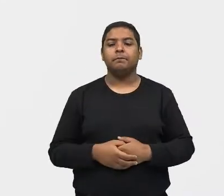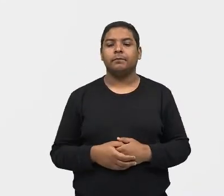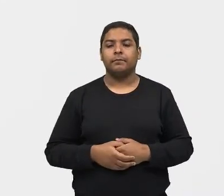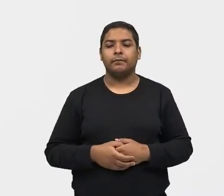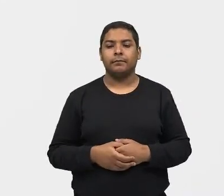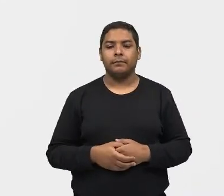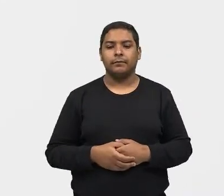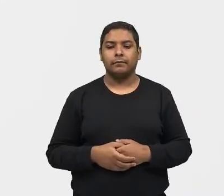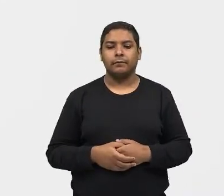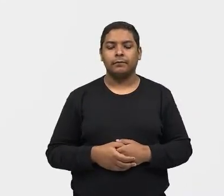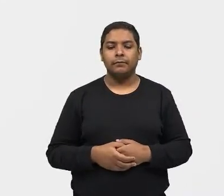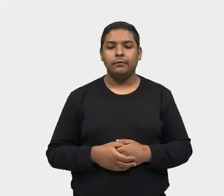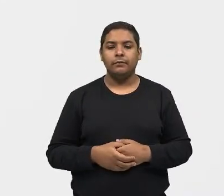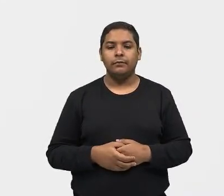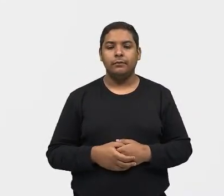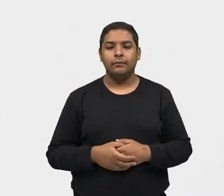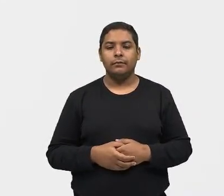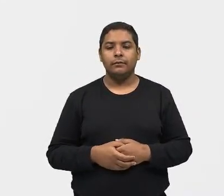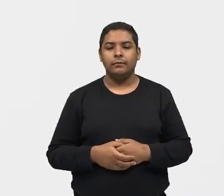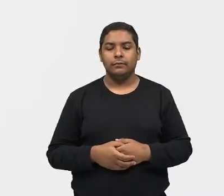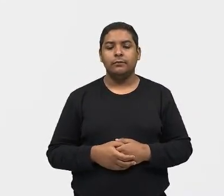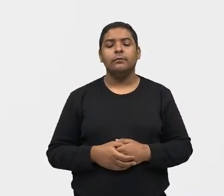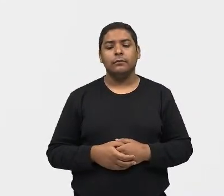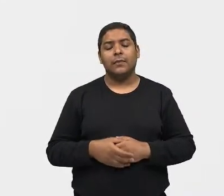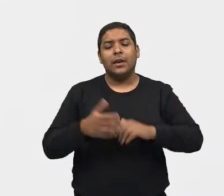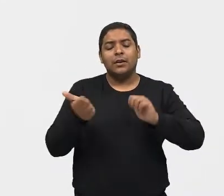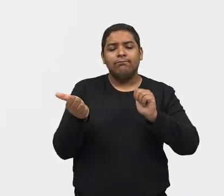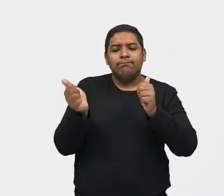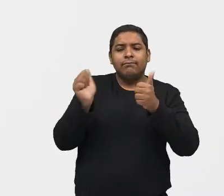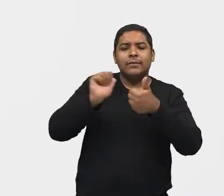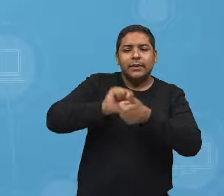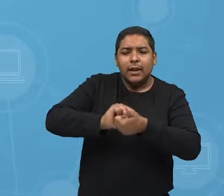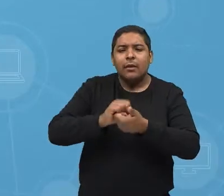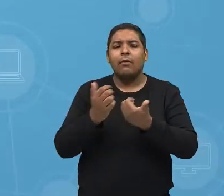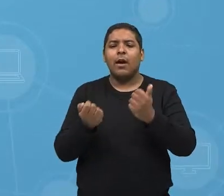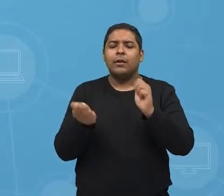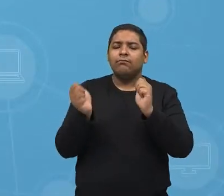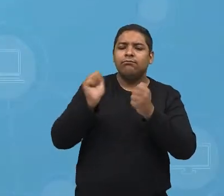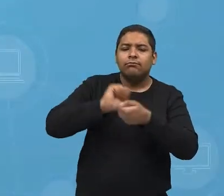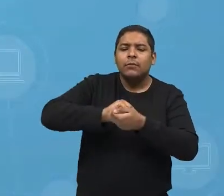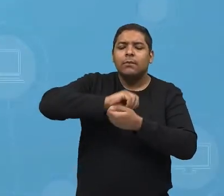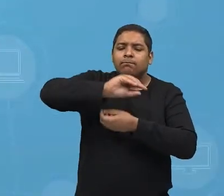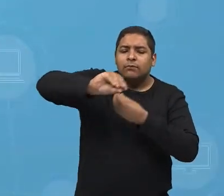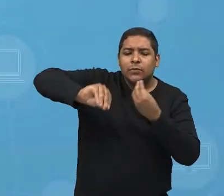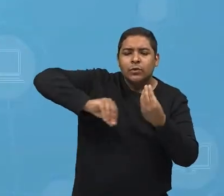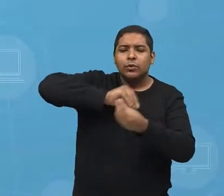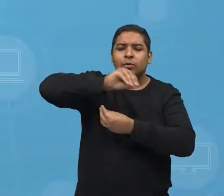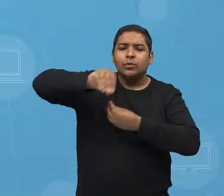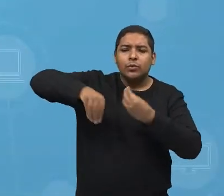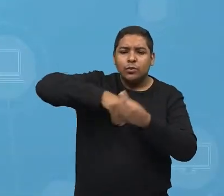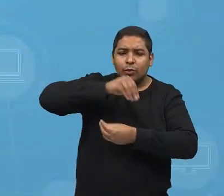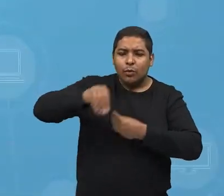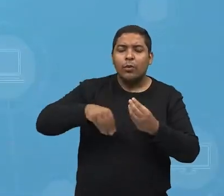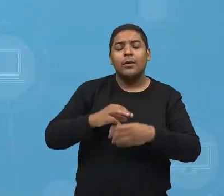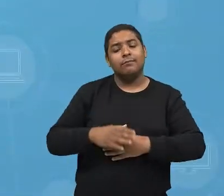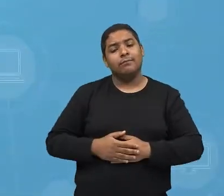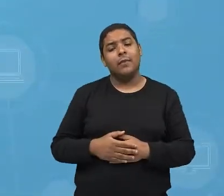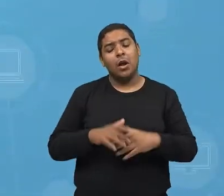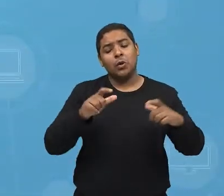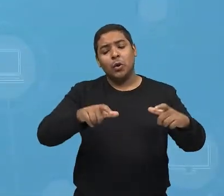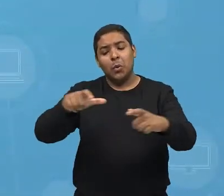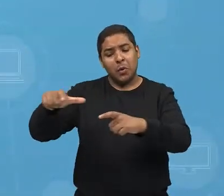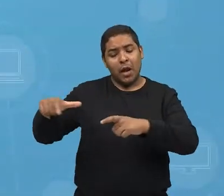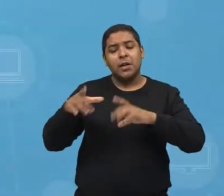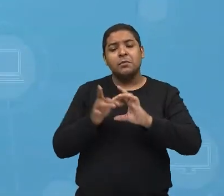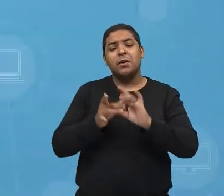Então, ela vai sendo o quê? Adequada, ela vai tendo essa miscigenação, aonde permitiu que